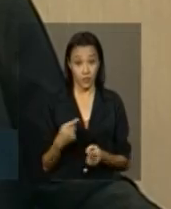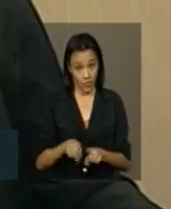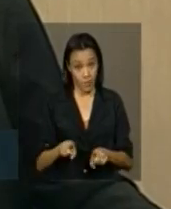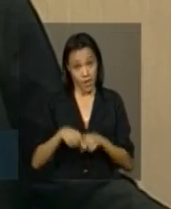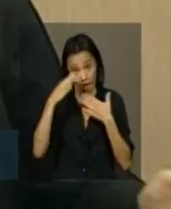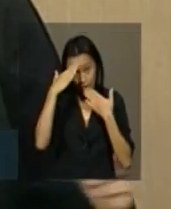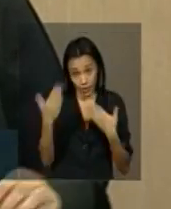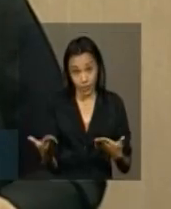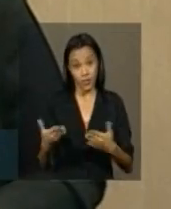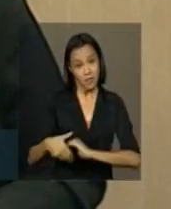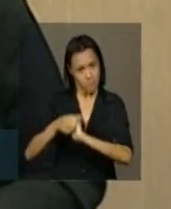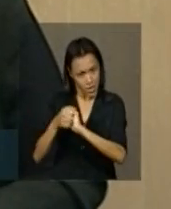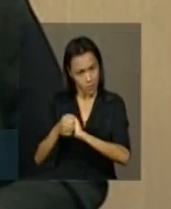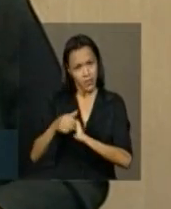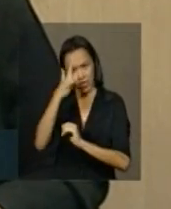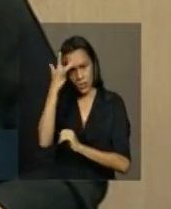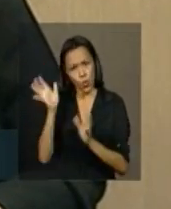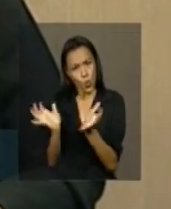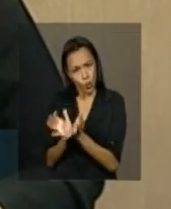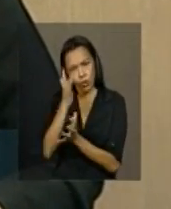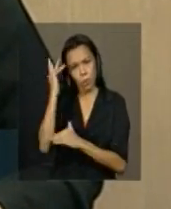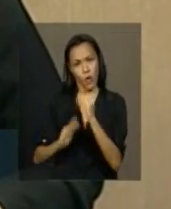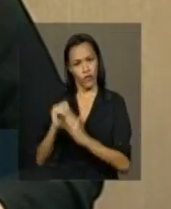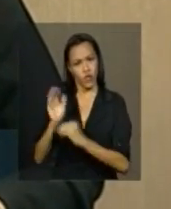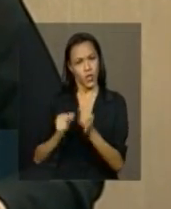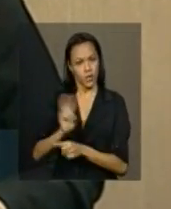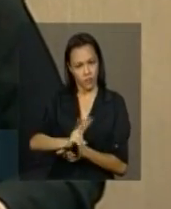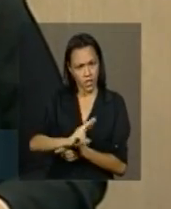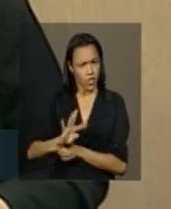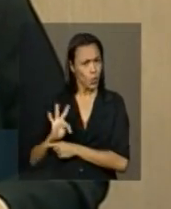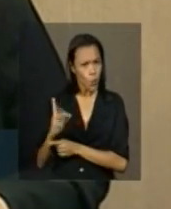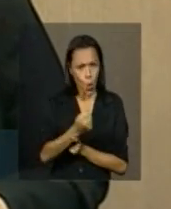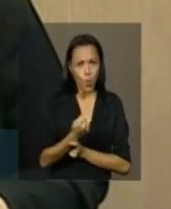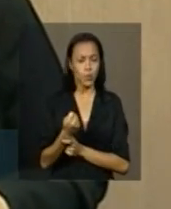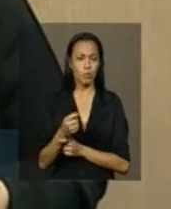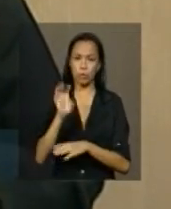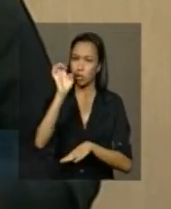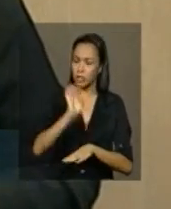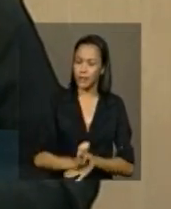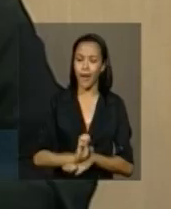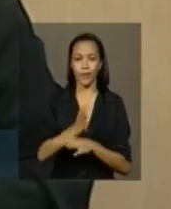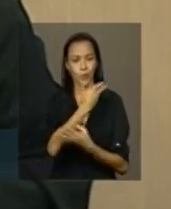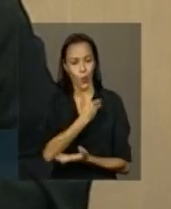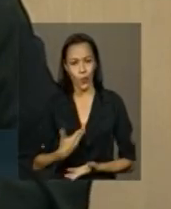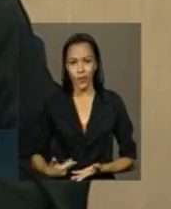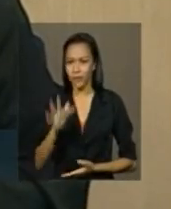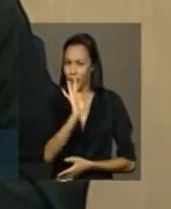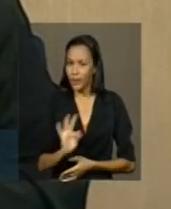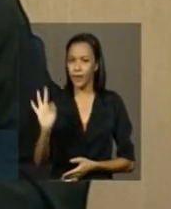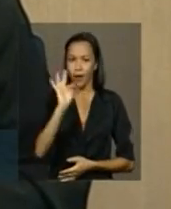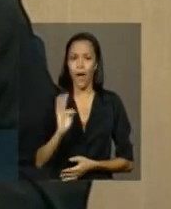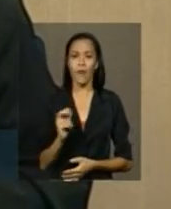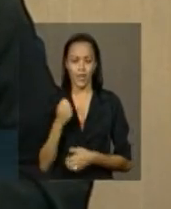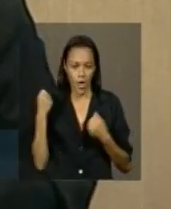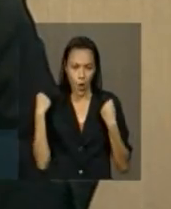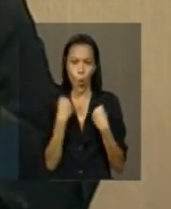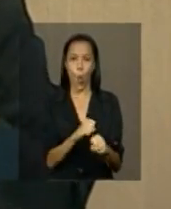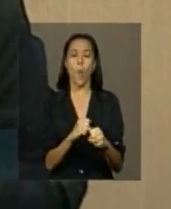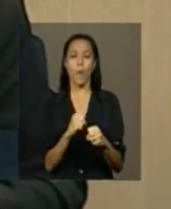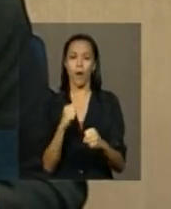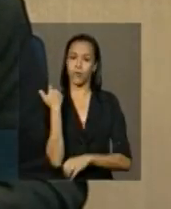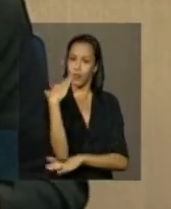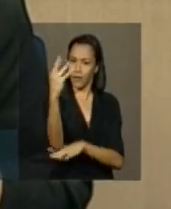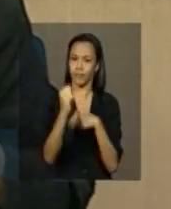parabenizar o pessoal da fiscalização toda a fiscalização nos Estados na União que na ccia na comissão de combate aos crimes ambientais